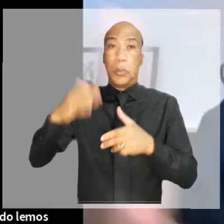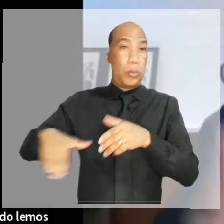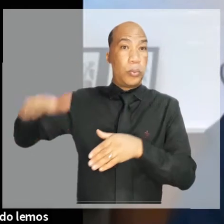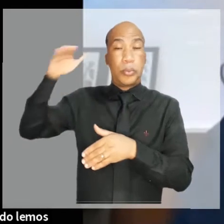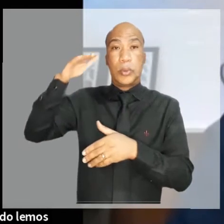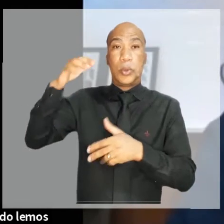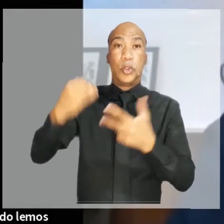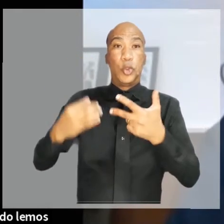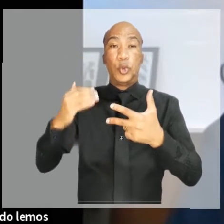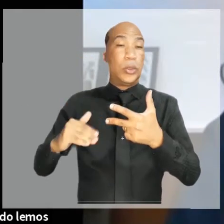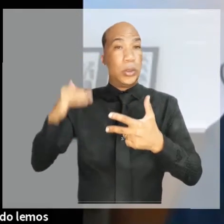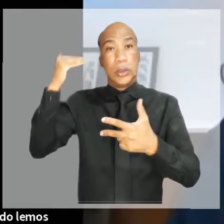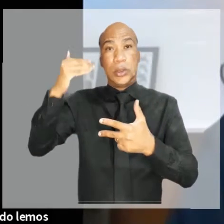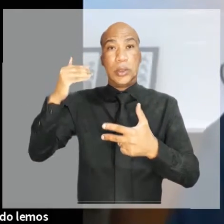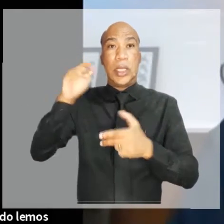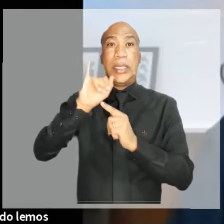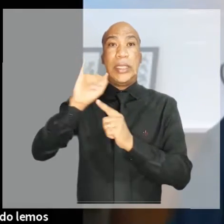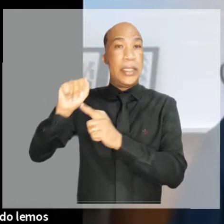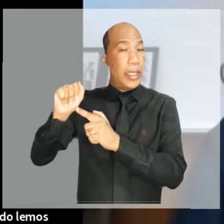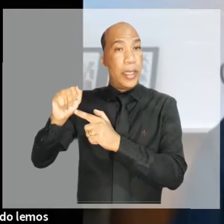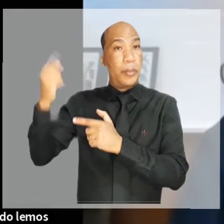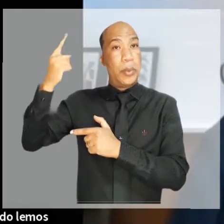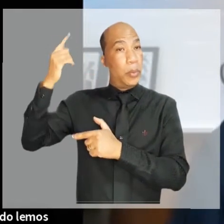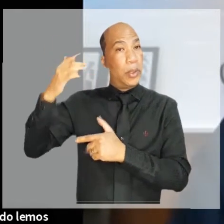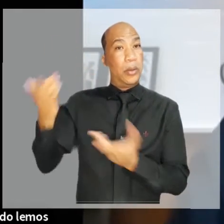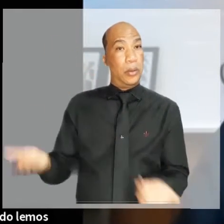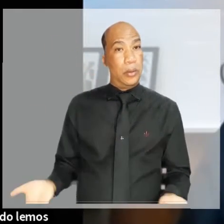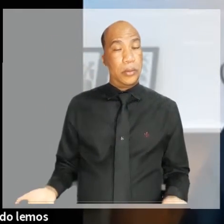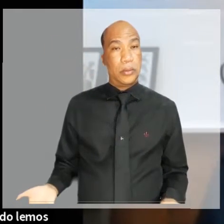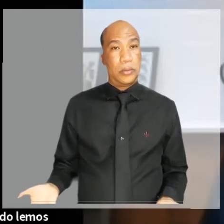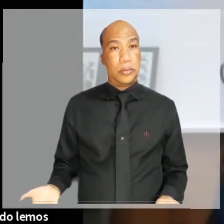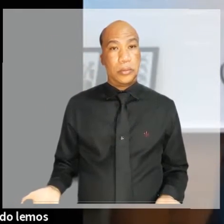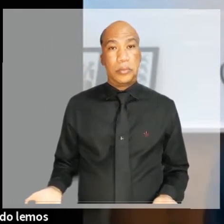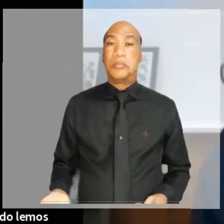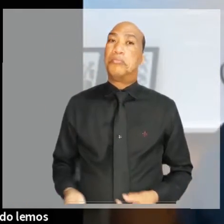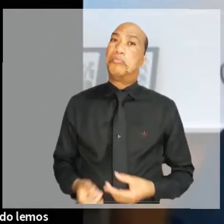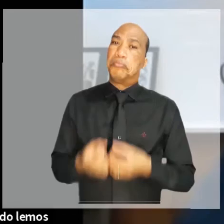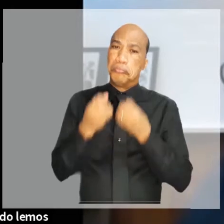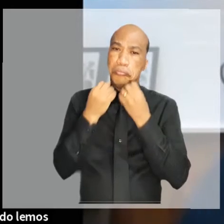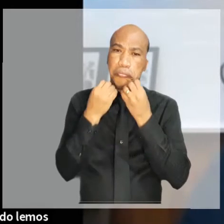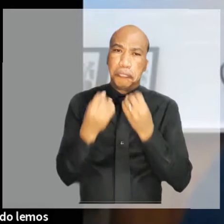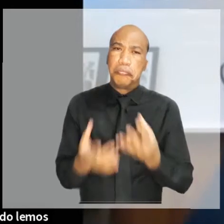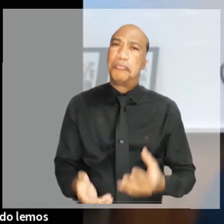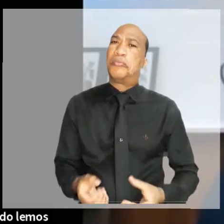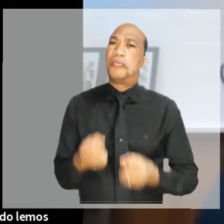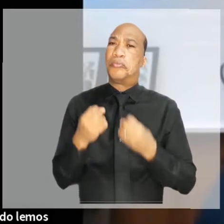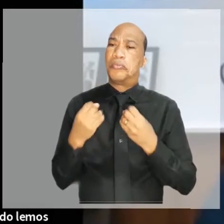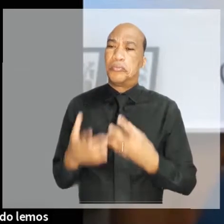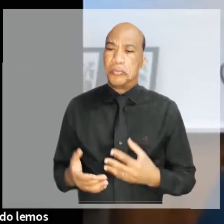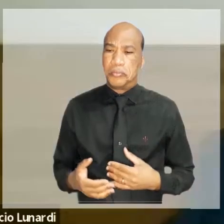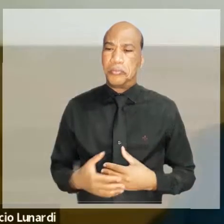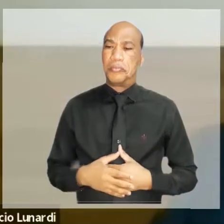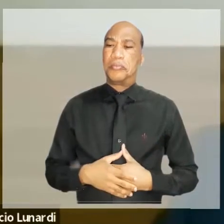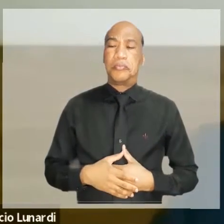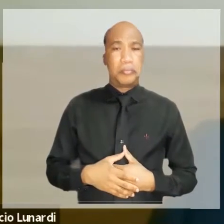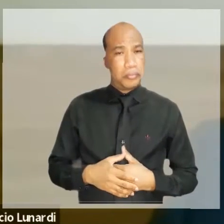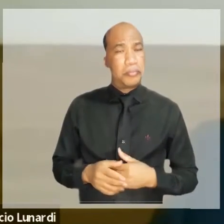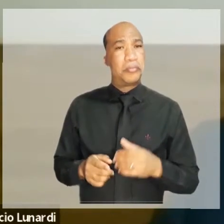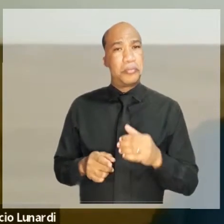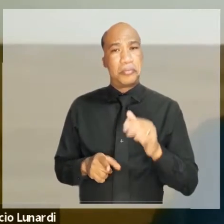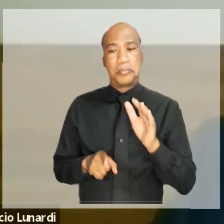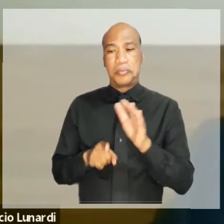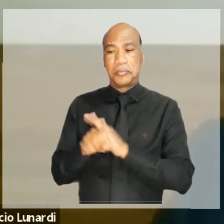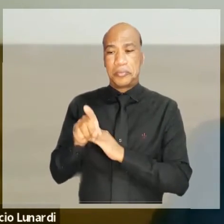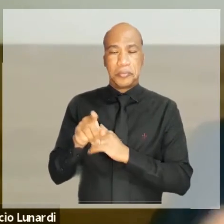por exemplo, o Judiciário estar liderando hoje no Brasil com relação à inteligência artificial. Muito bacana.